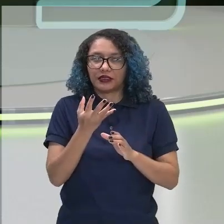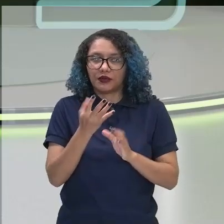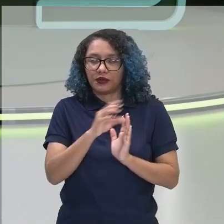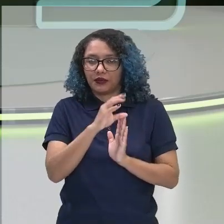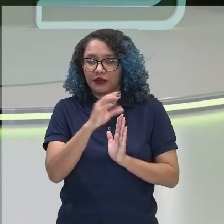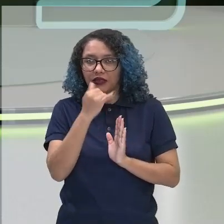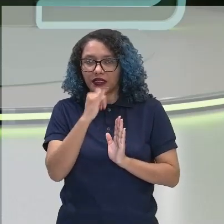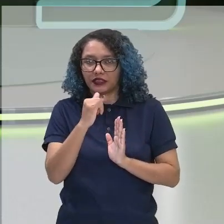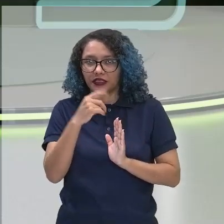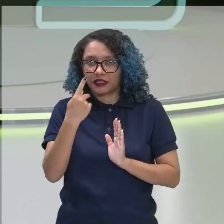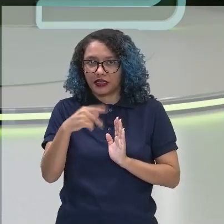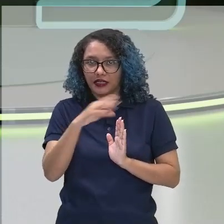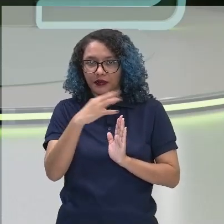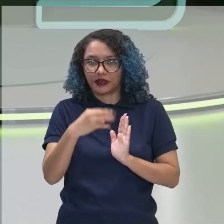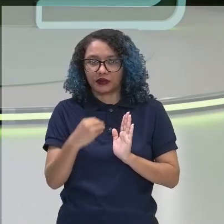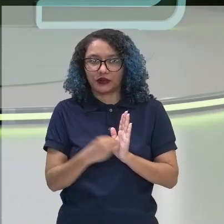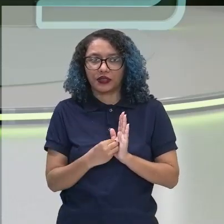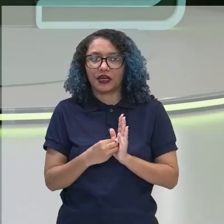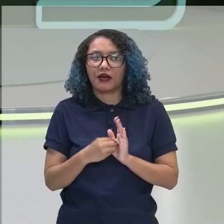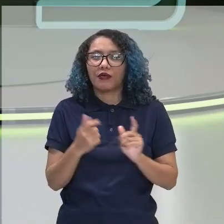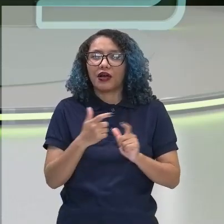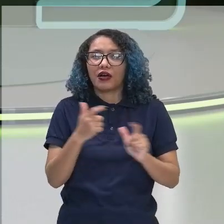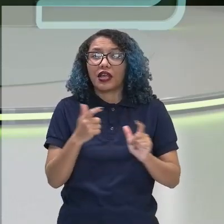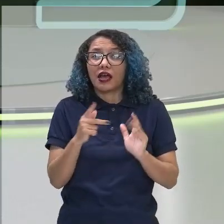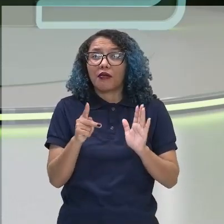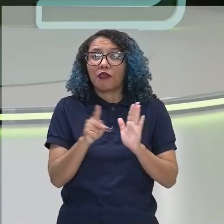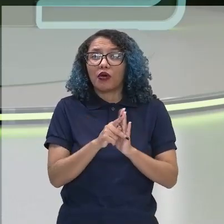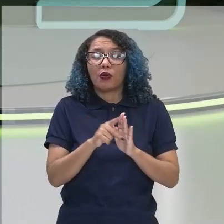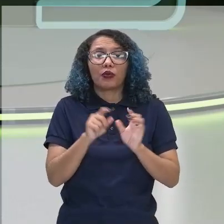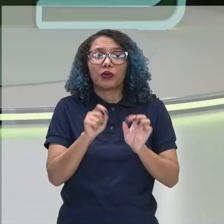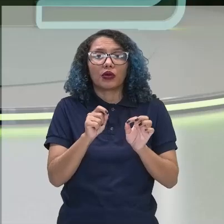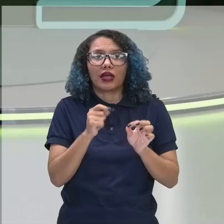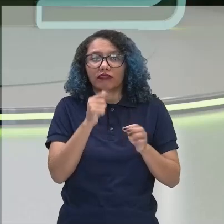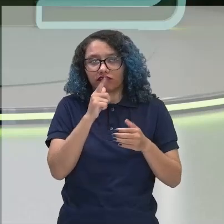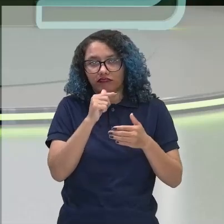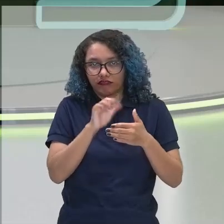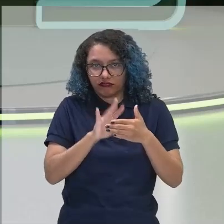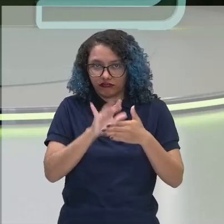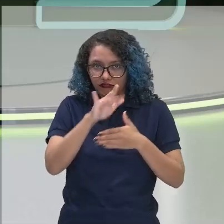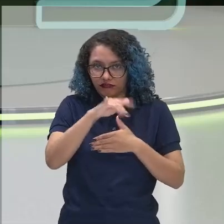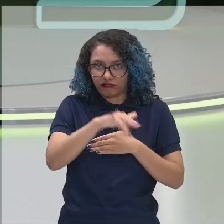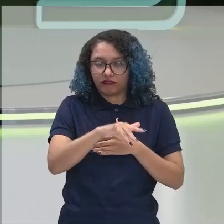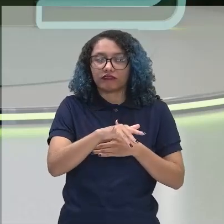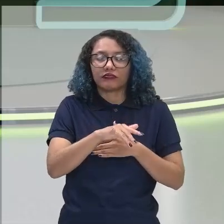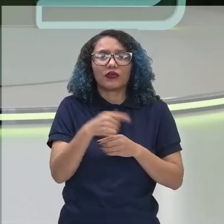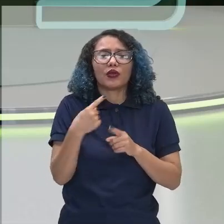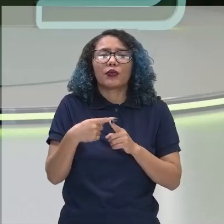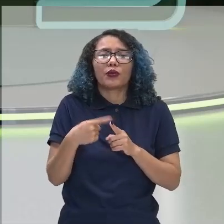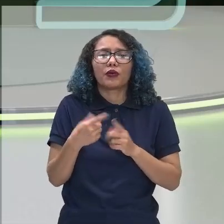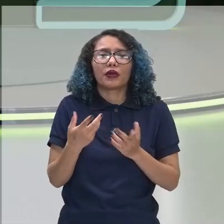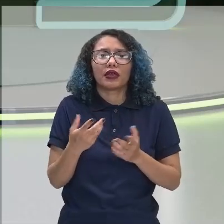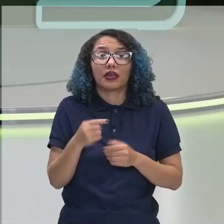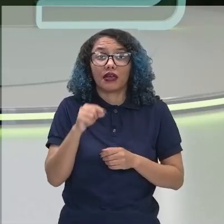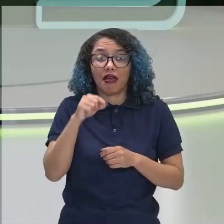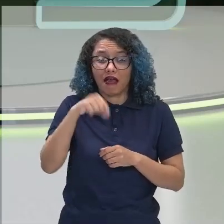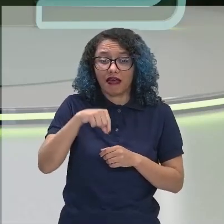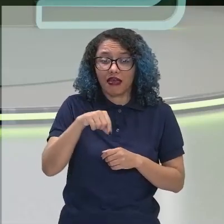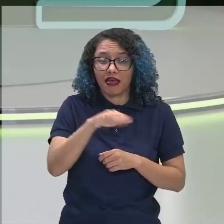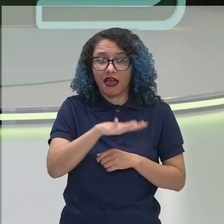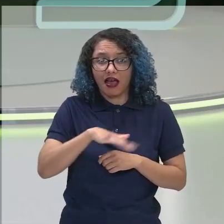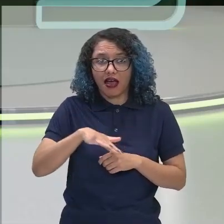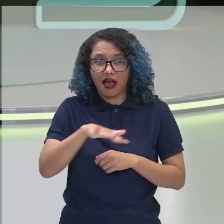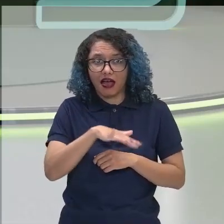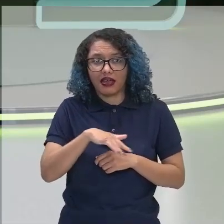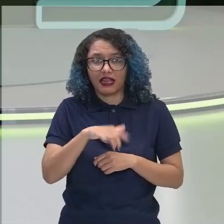amazônica, ela se dá na forma de hidrelétricas. E por quê, né? Porque nós temos aí uma grande